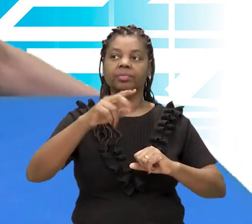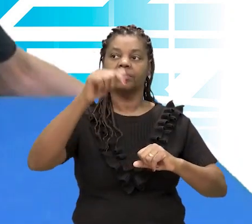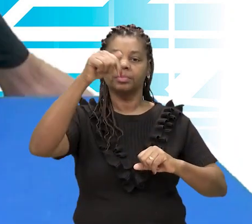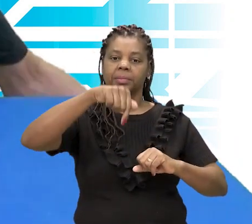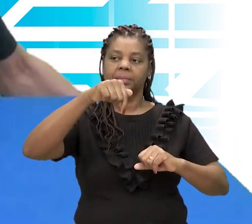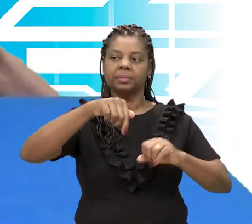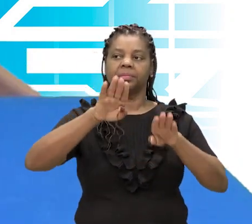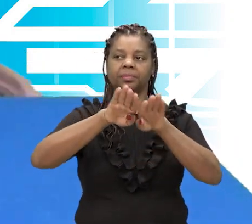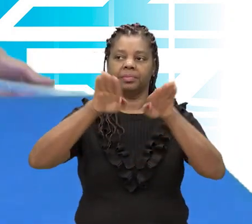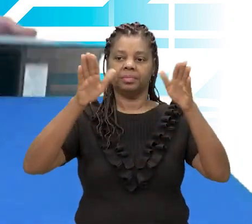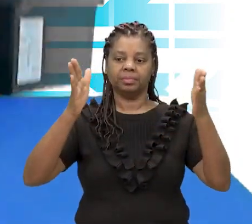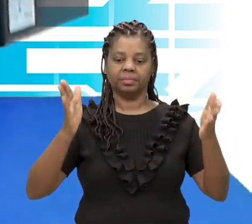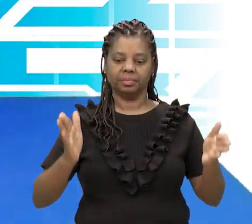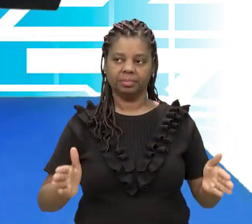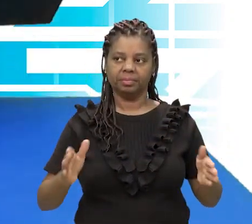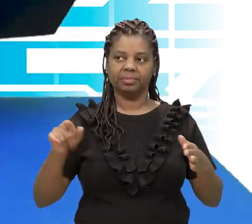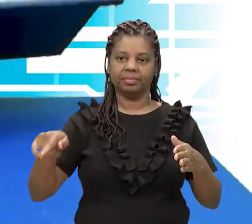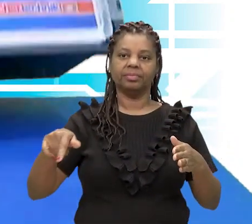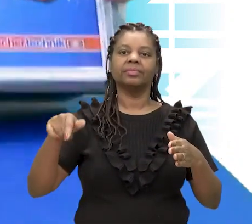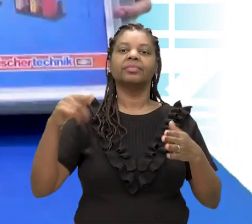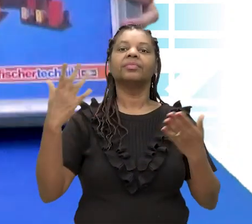usar é esse material aqui,